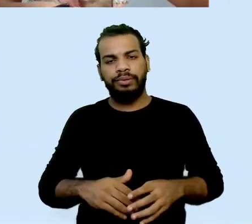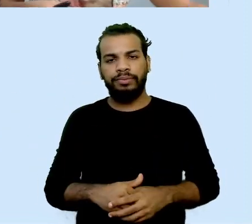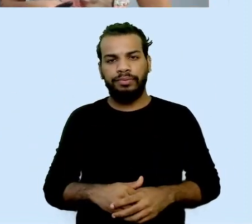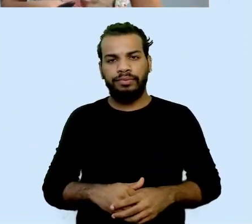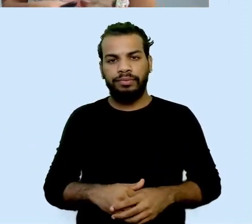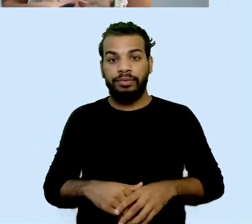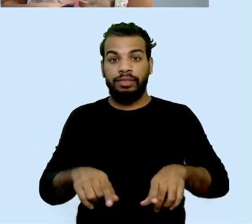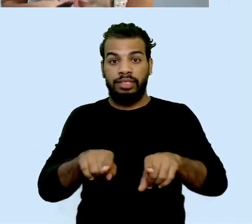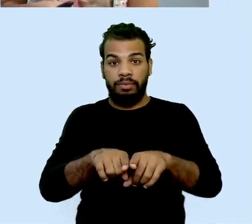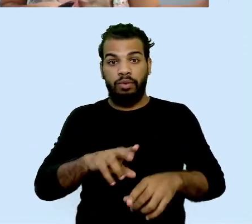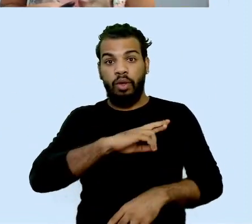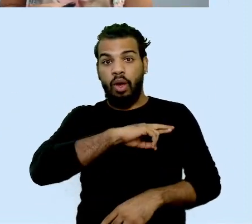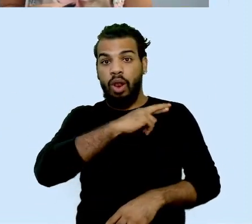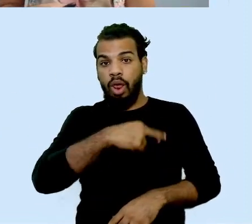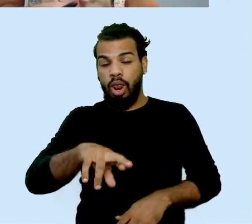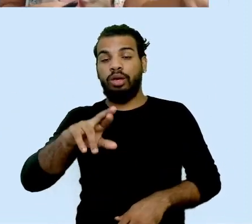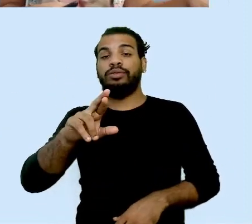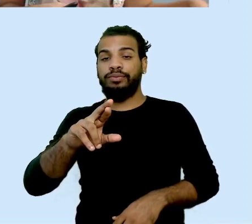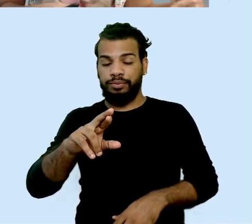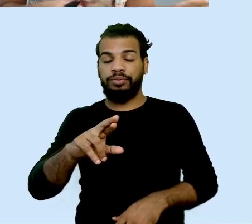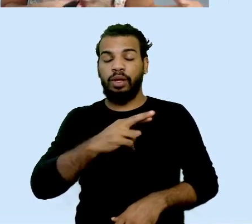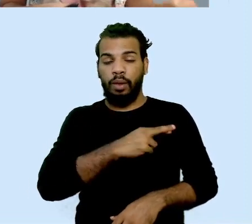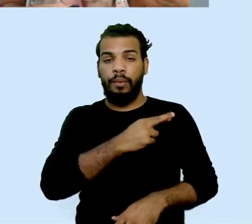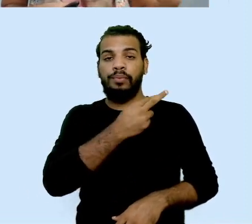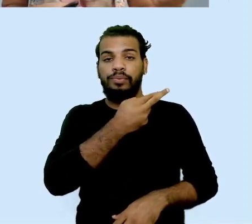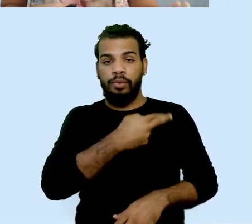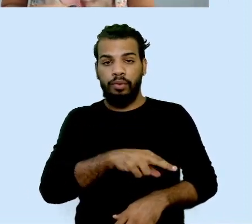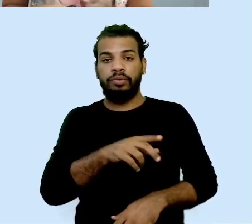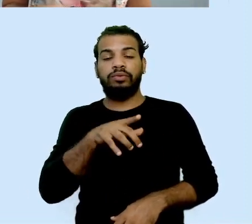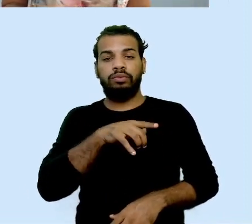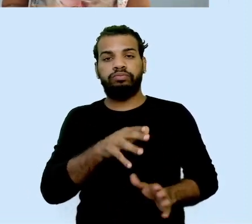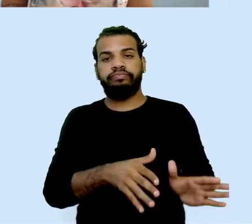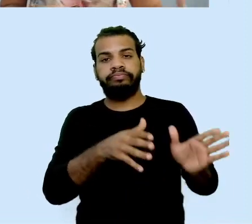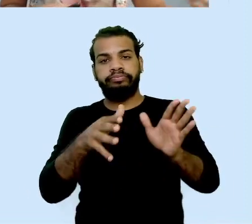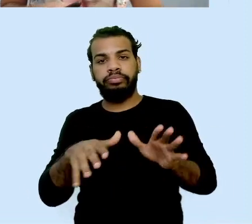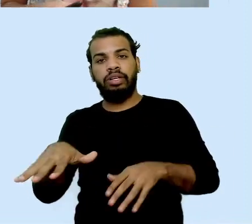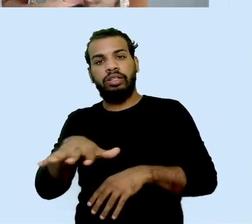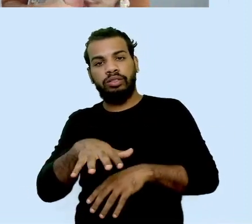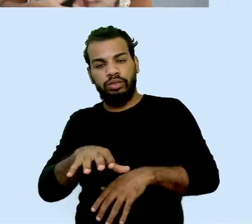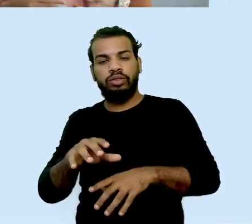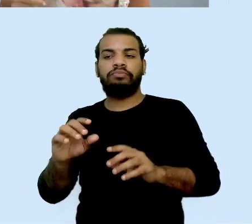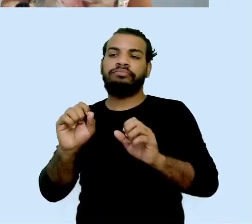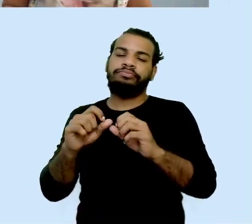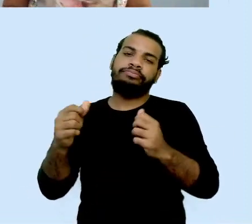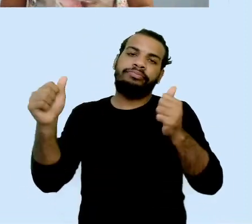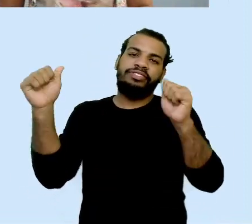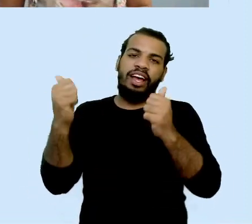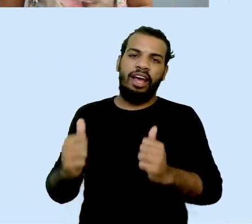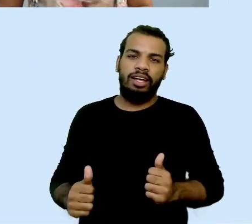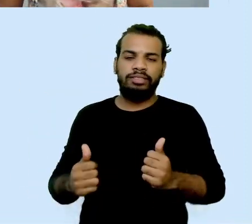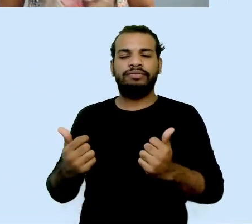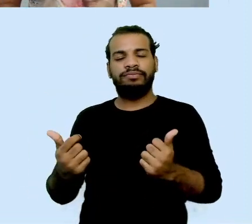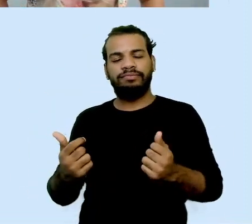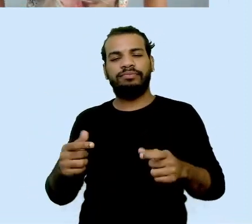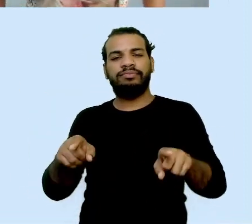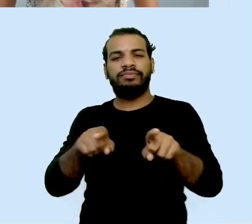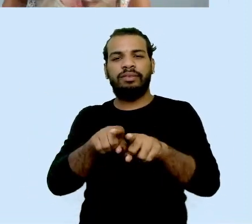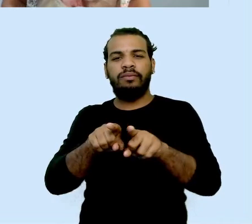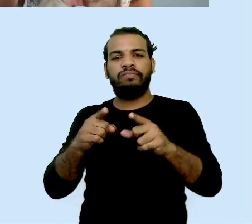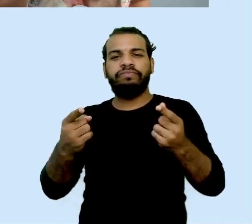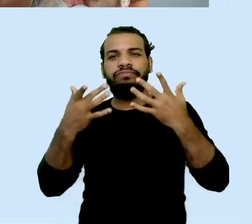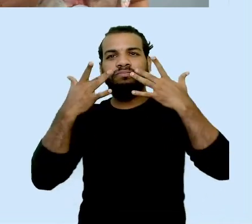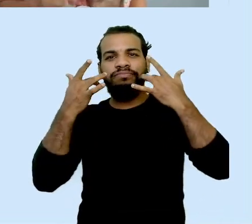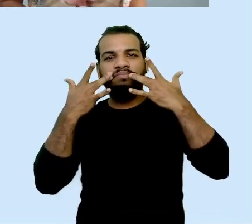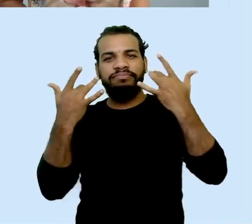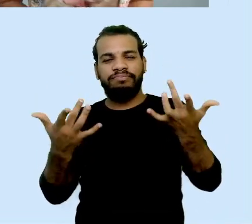uso religioso, passando a ocupar espaços sociais diversos, como a arte e o entretenimento. E aí vamos voltar